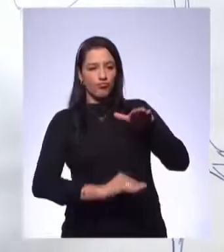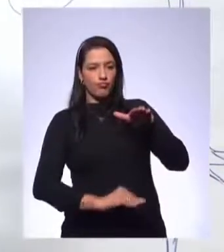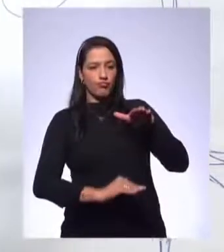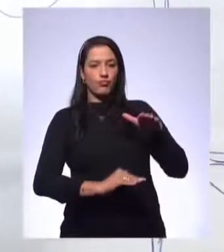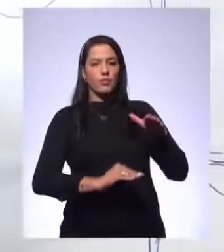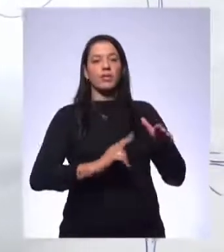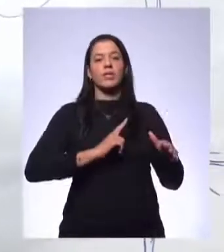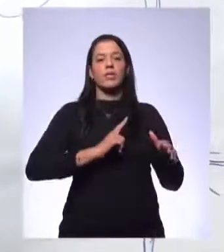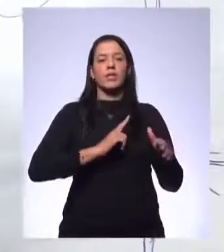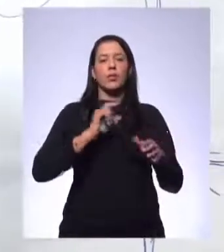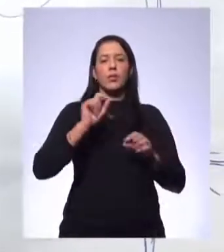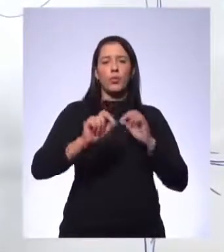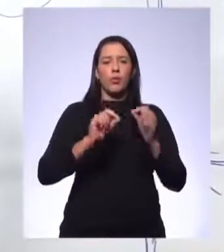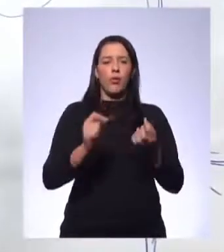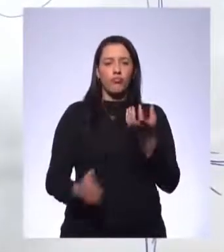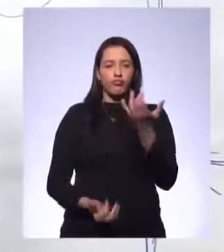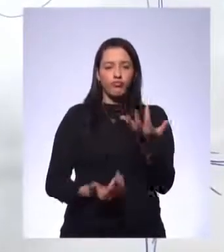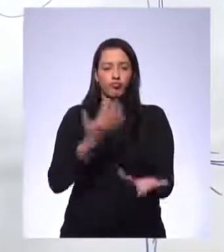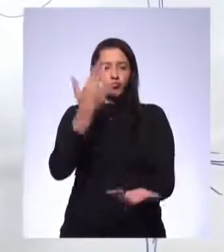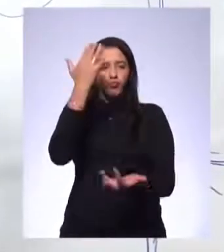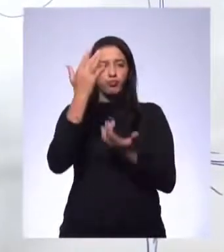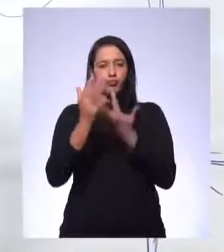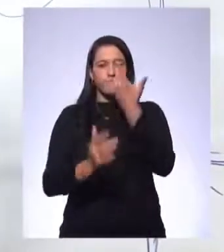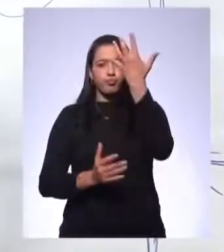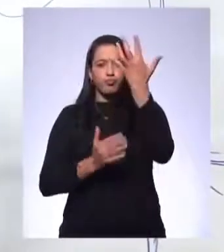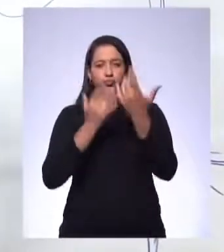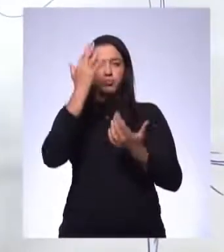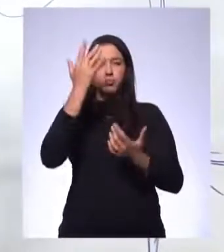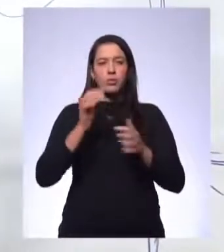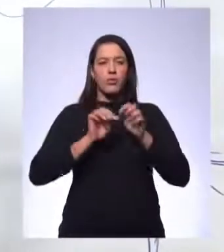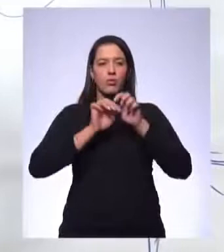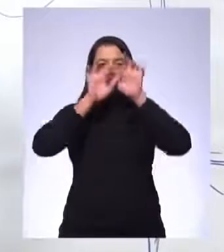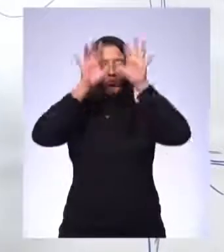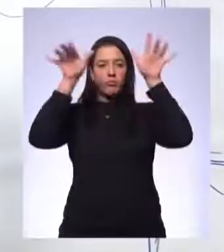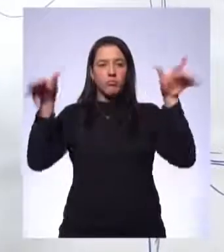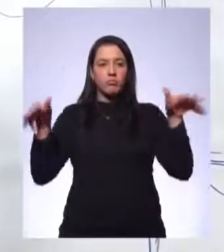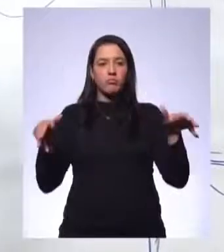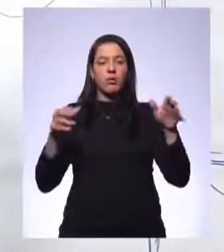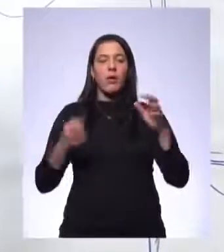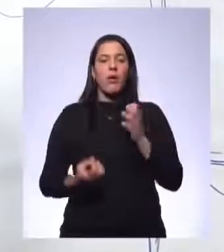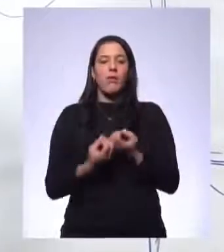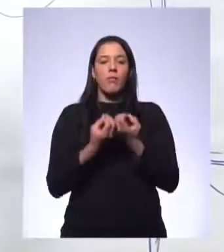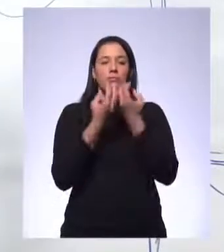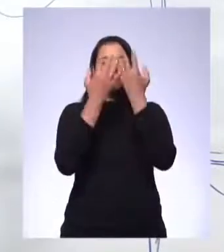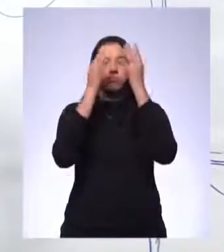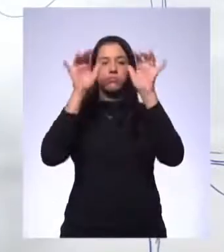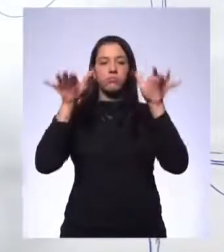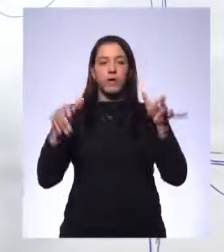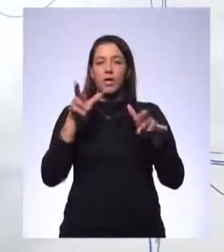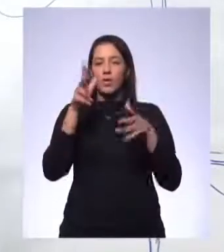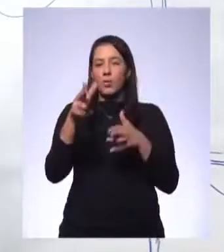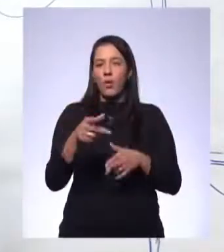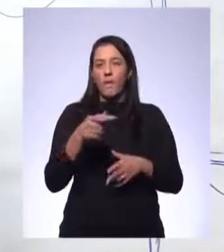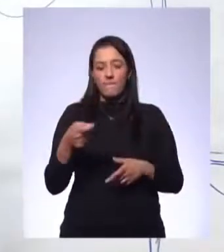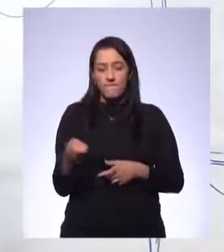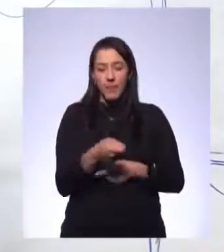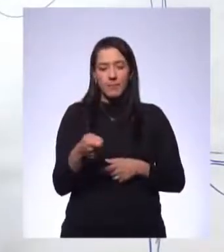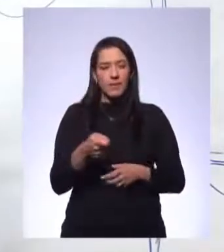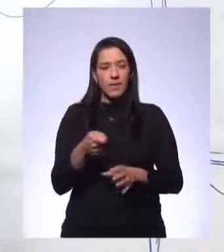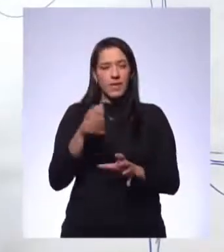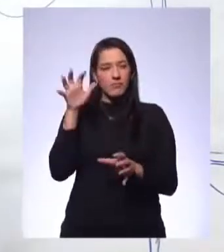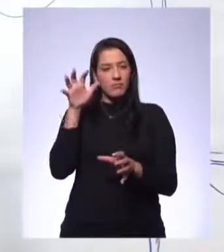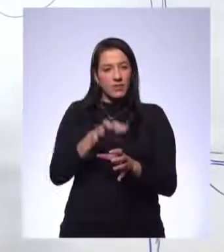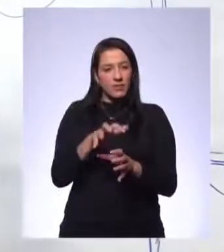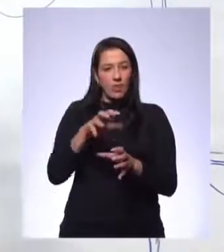atividade vulcânica ainda, ou próximo de. E aí a temperatura lá é grande. Então é como se você tivesse uma panela de pressão subterrânea. Você